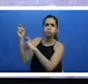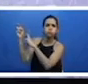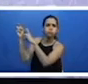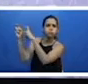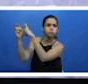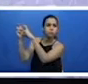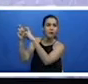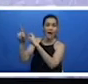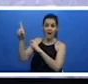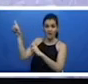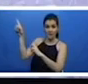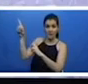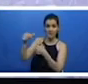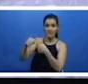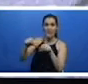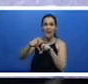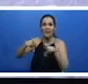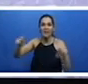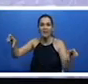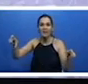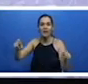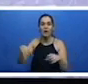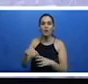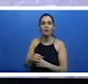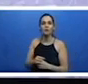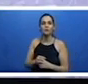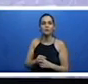está sobre o tronco de um bambu.